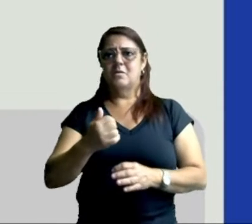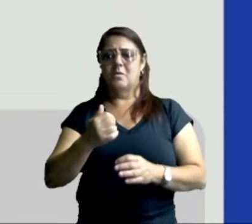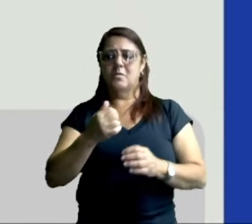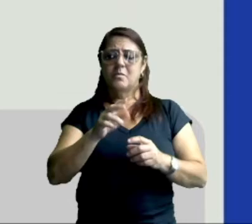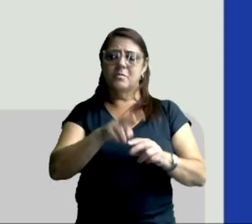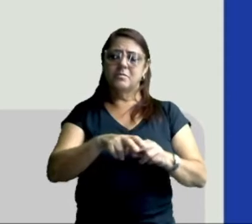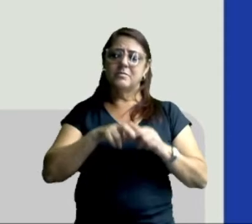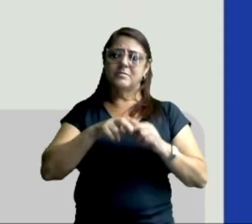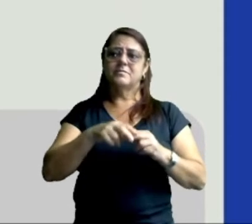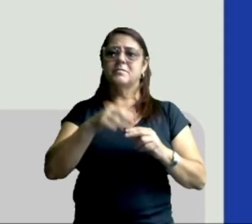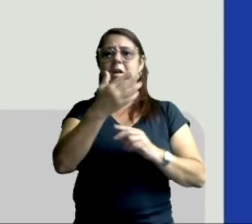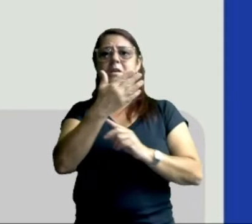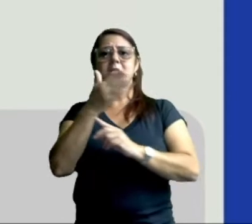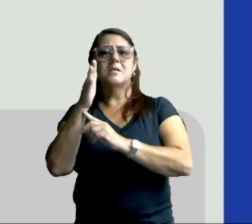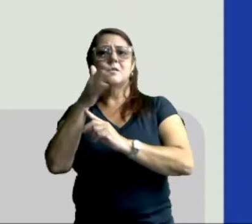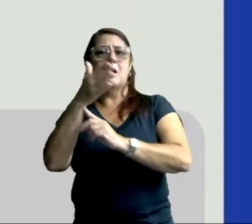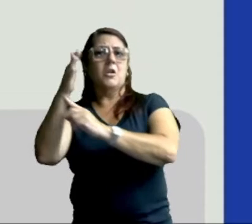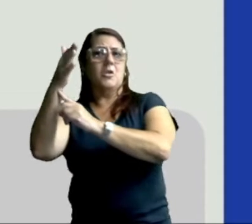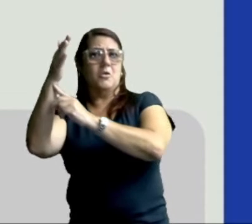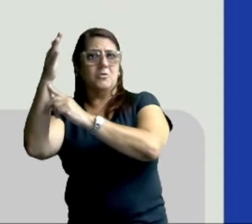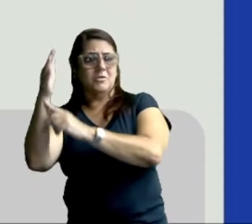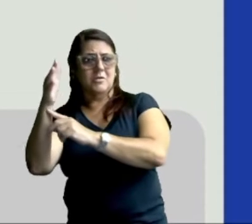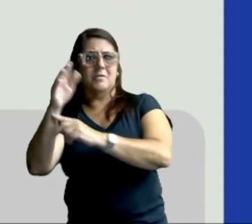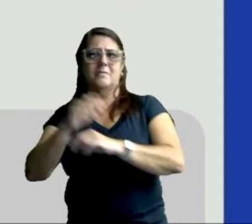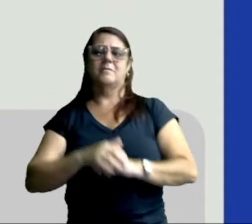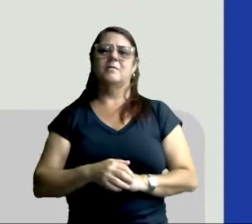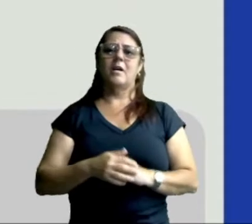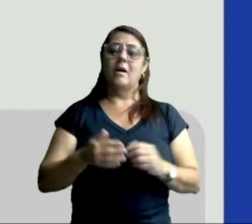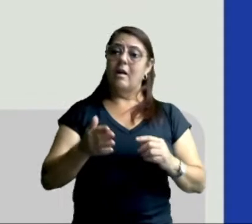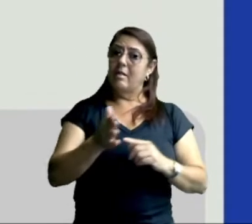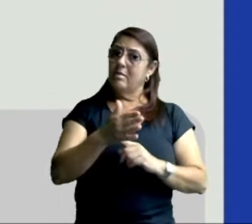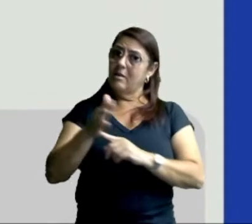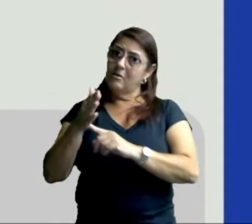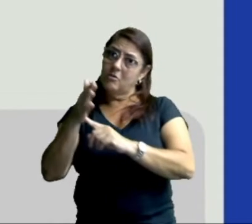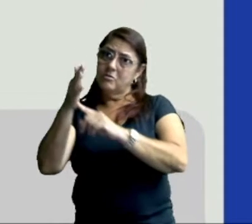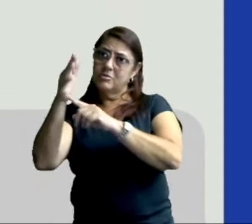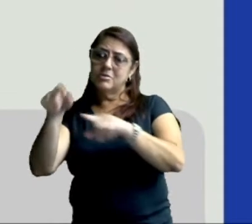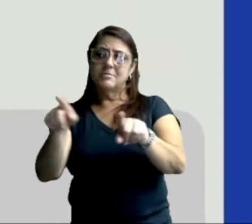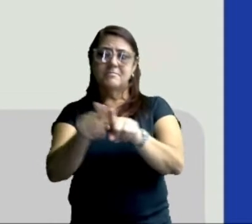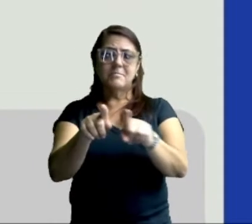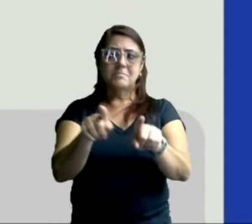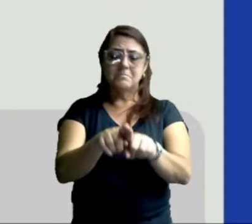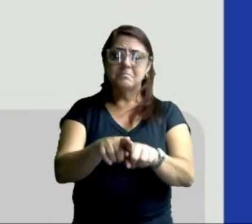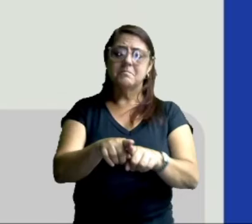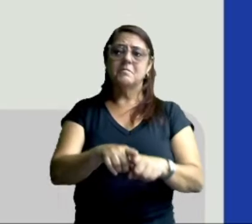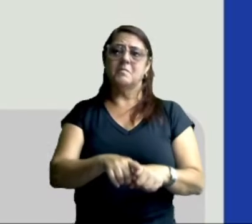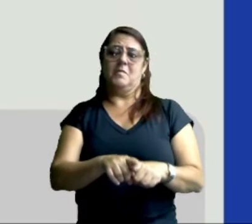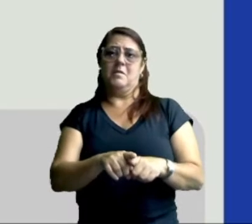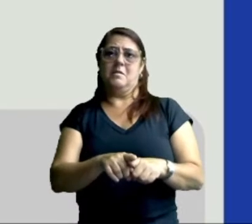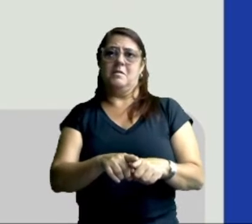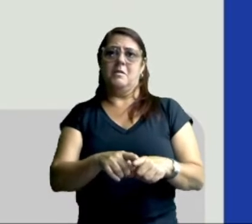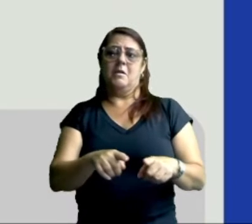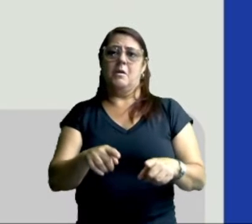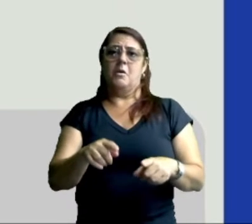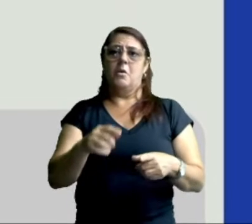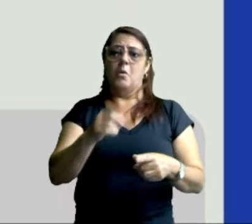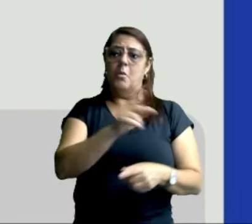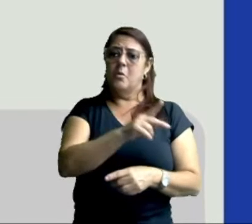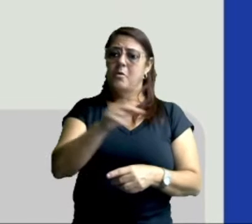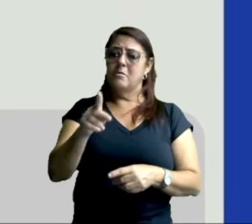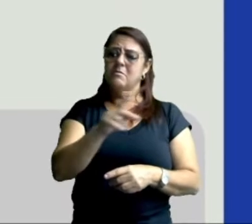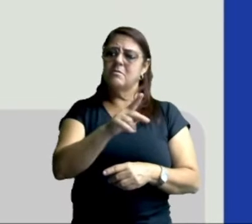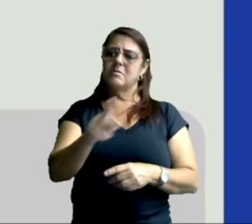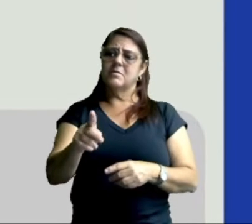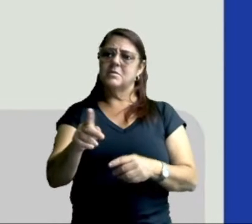pelos recursos tecnológicos, tá certo? Portanto, a tecnologia ela vai estar fazendo com que o professor